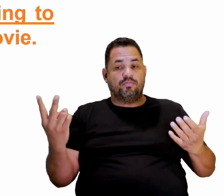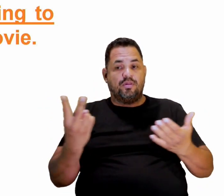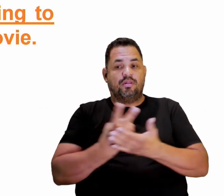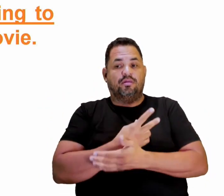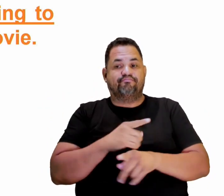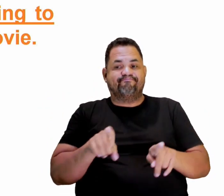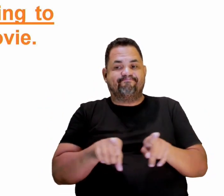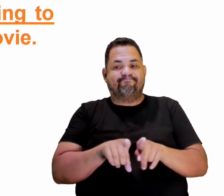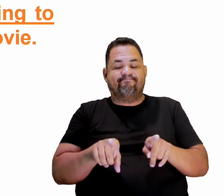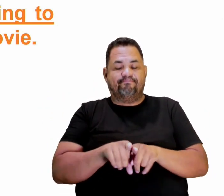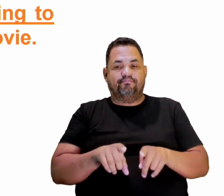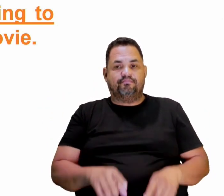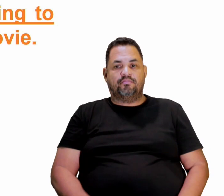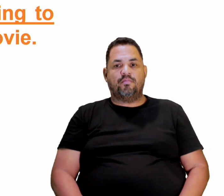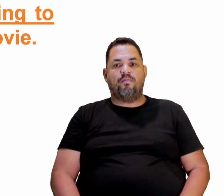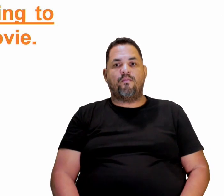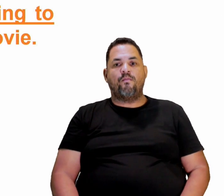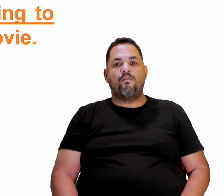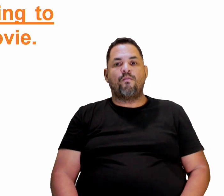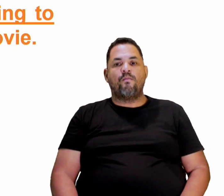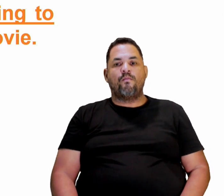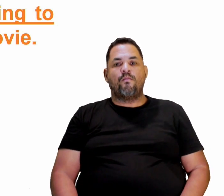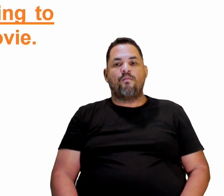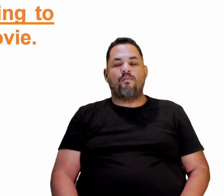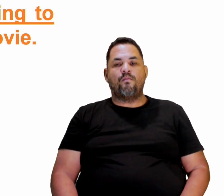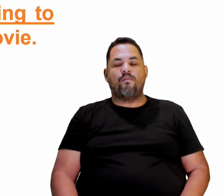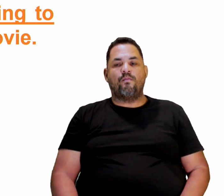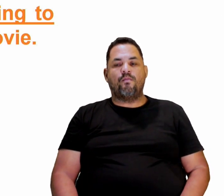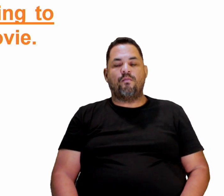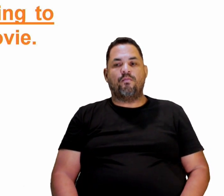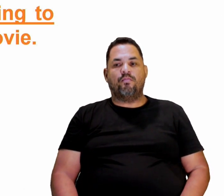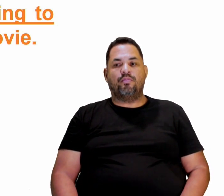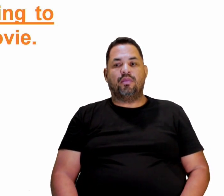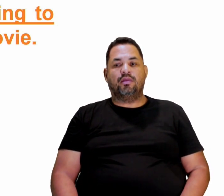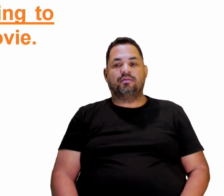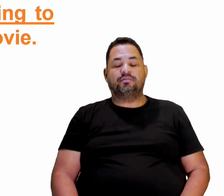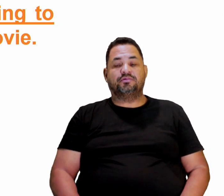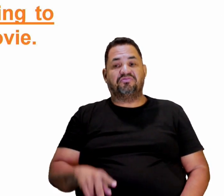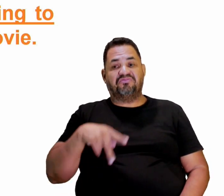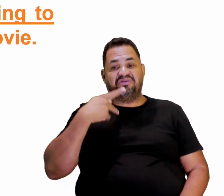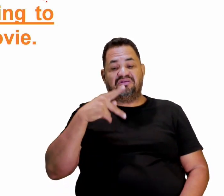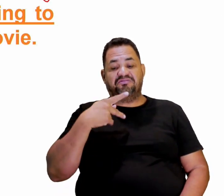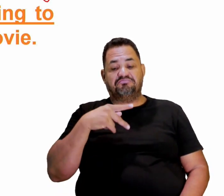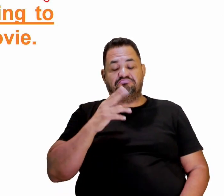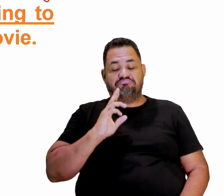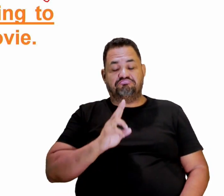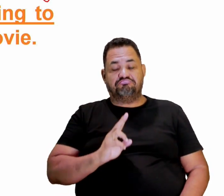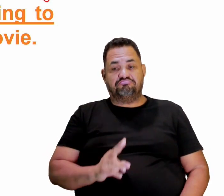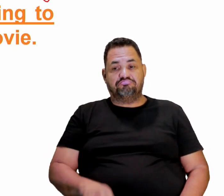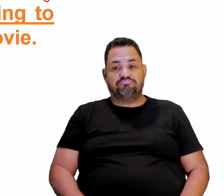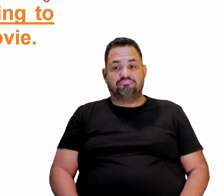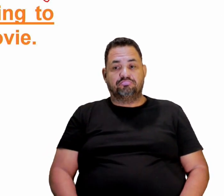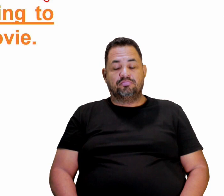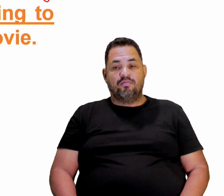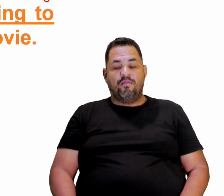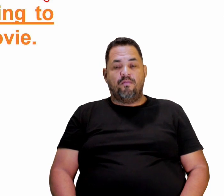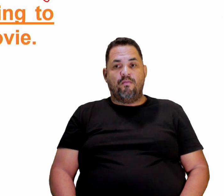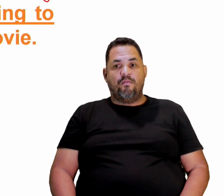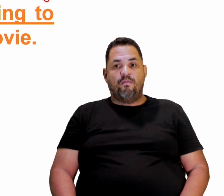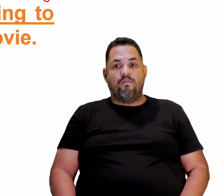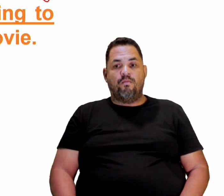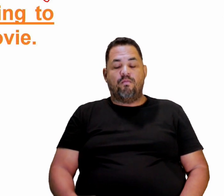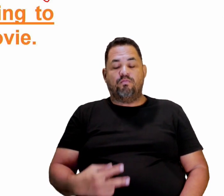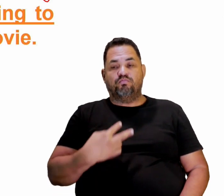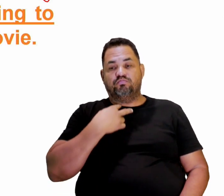por exemplo we going to what the mover isso que eu tô falando repetir essa palavra Não faça isso então